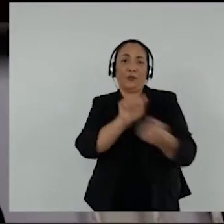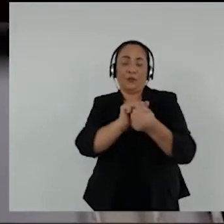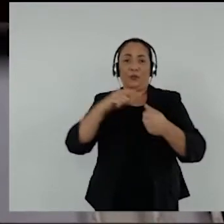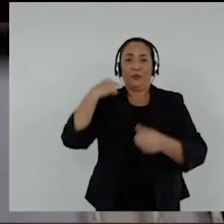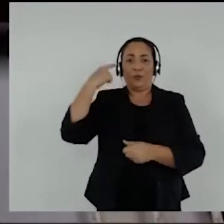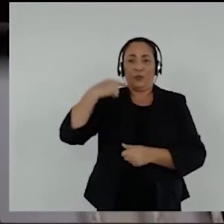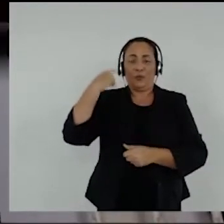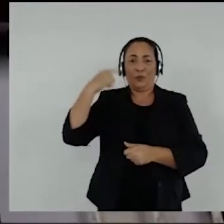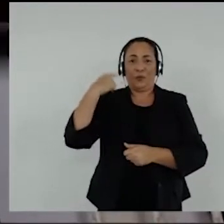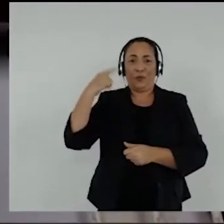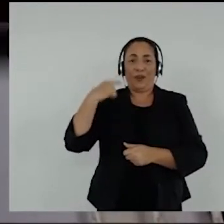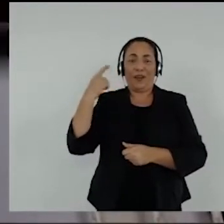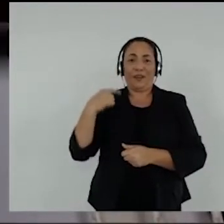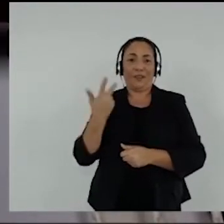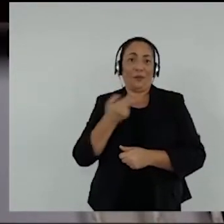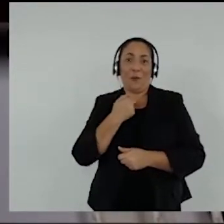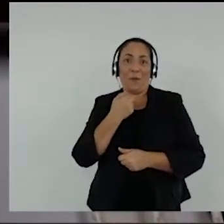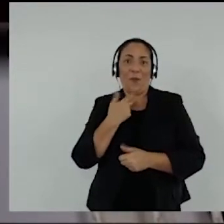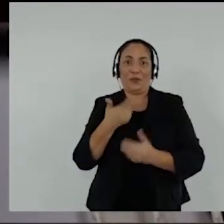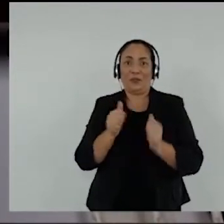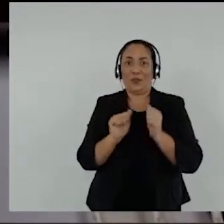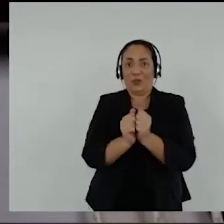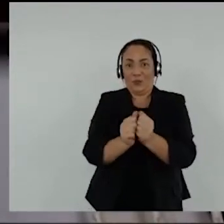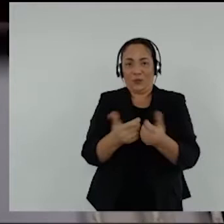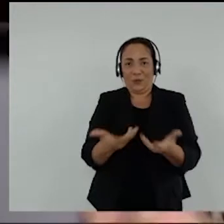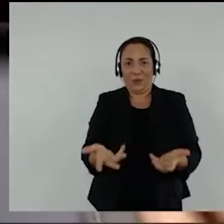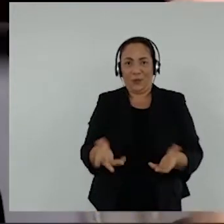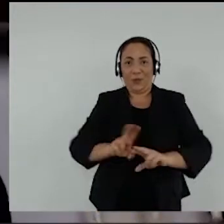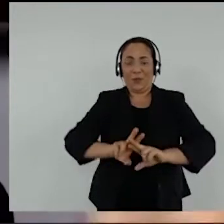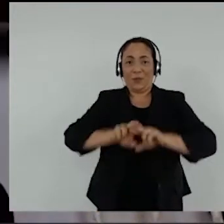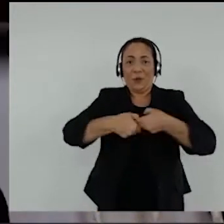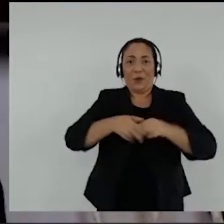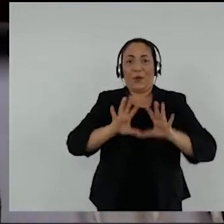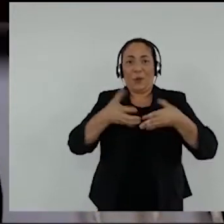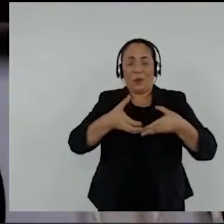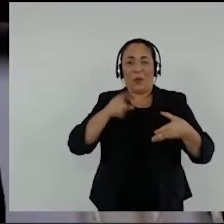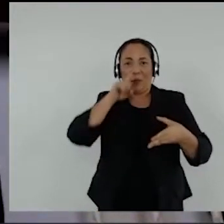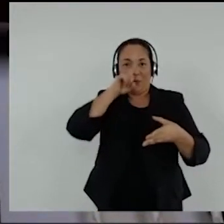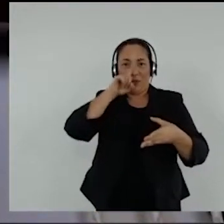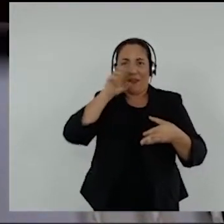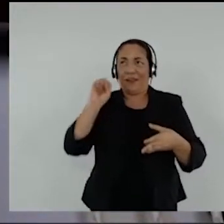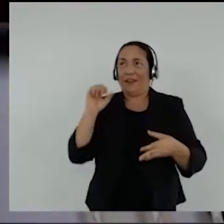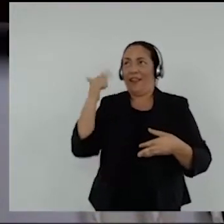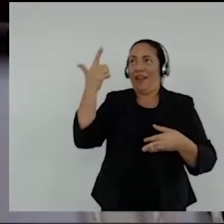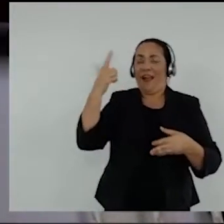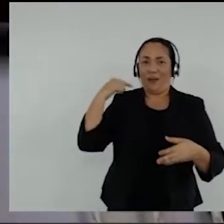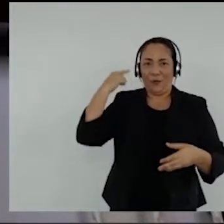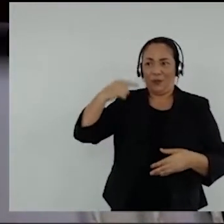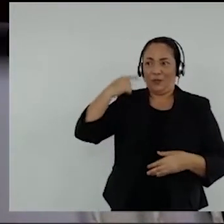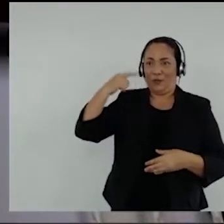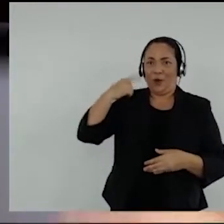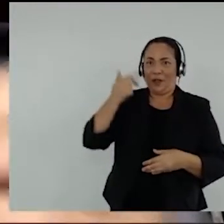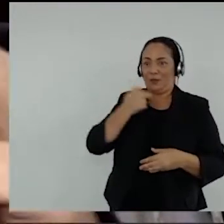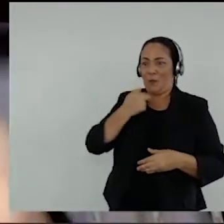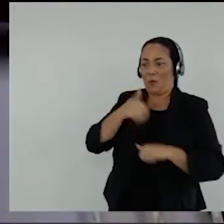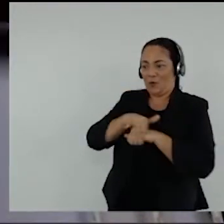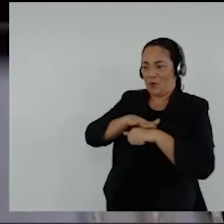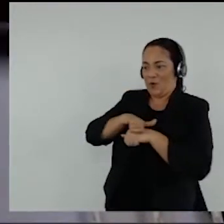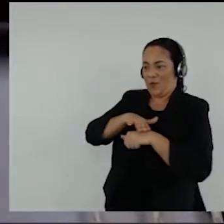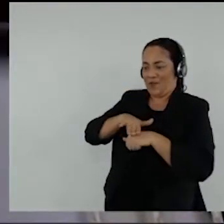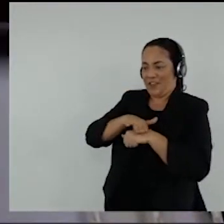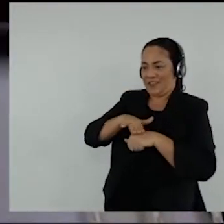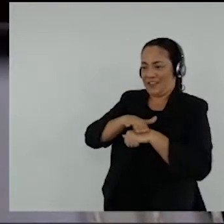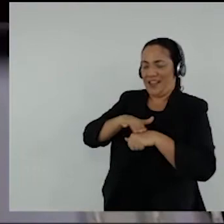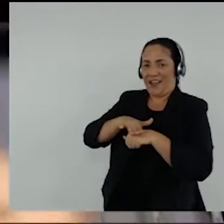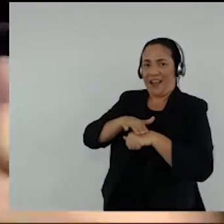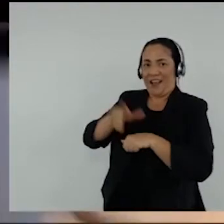de grupo de risco em que eles não podem estar próximos. Então, é claro que o advogado não pode falar com o réu durante o interrogatório, mas a presença